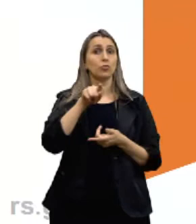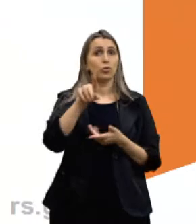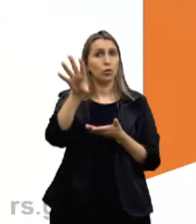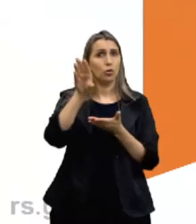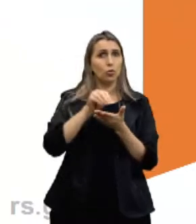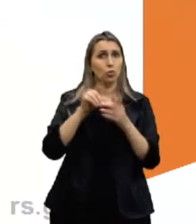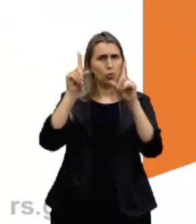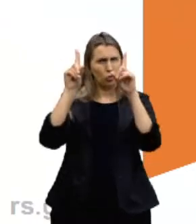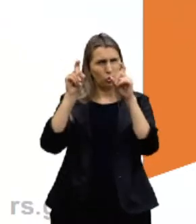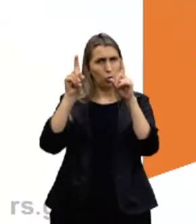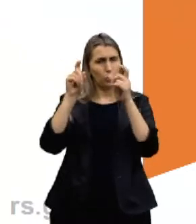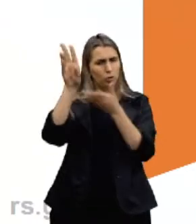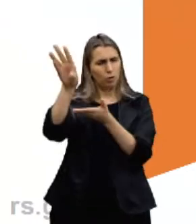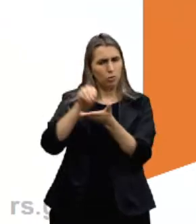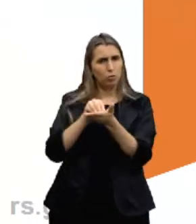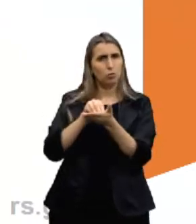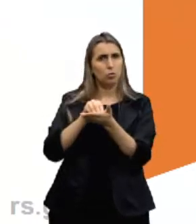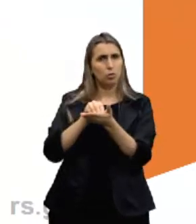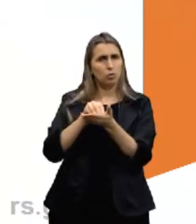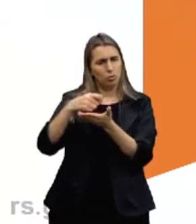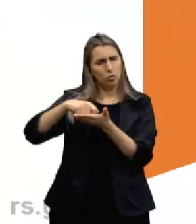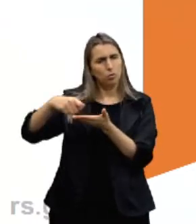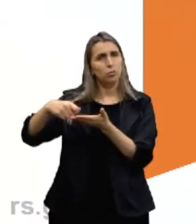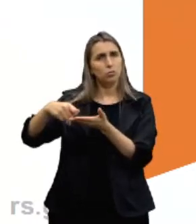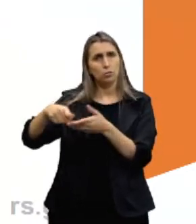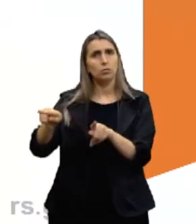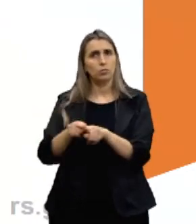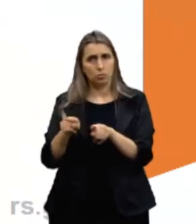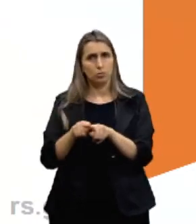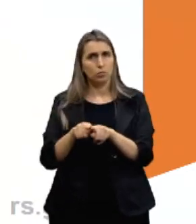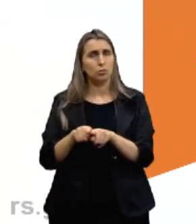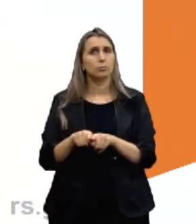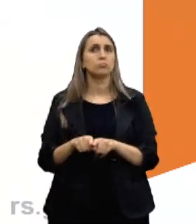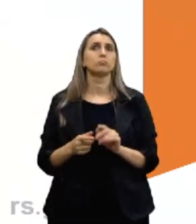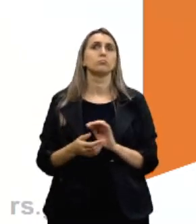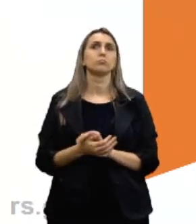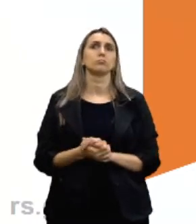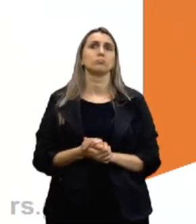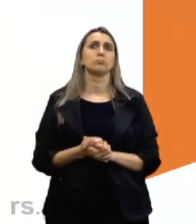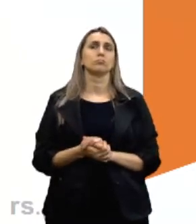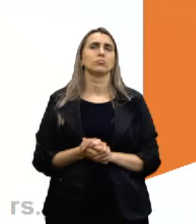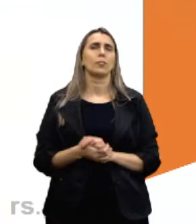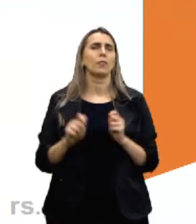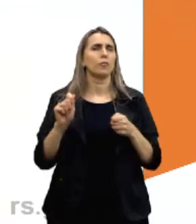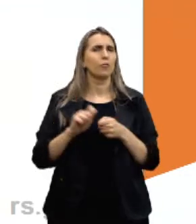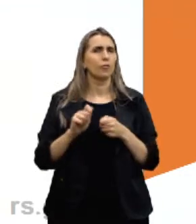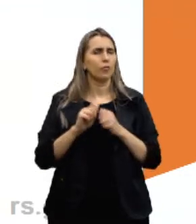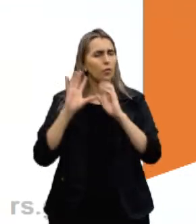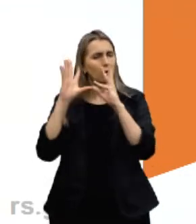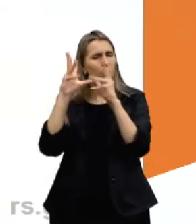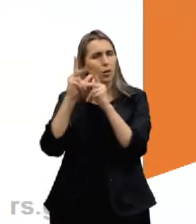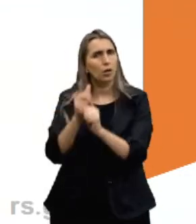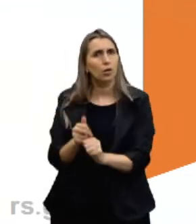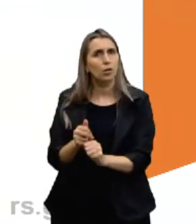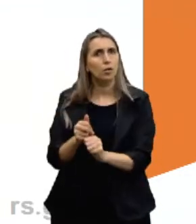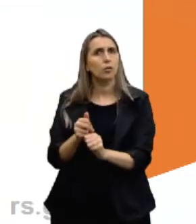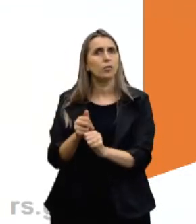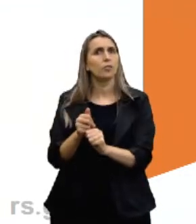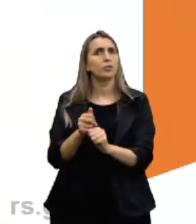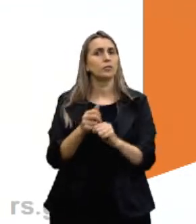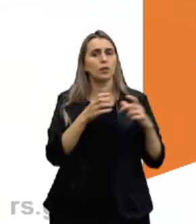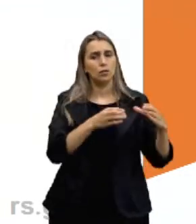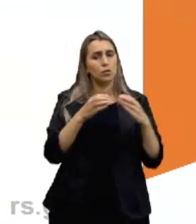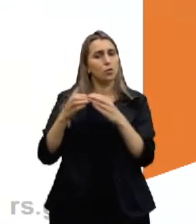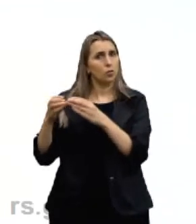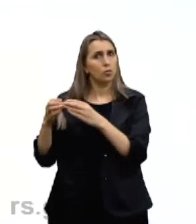print aí ou anotar em Se quiserem também fique à vontade para fazer se resumam dessas escolas Mas